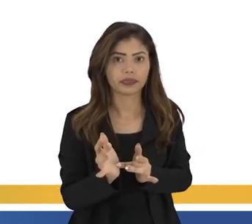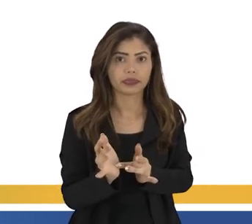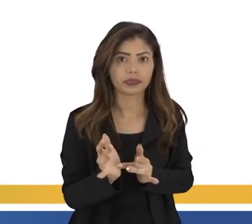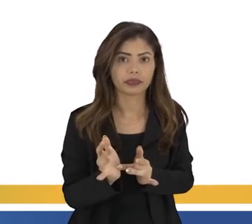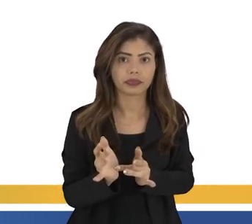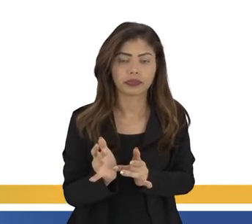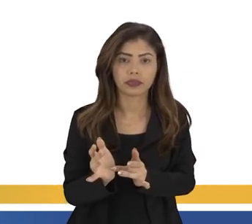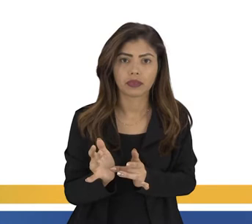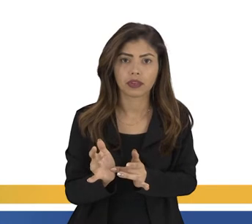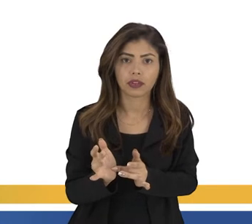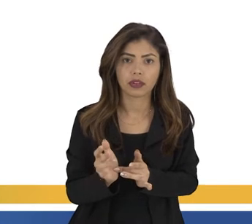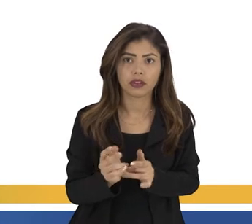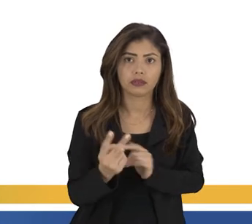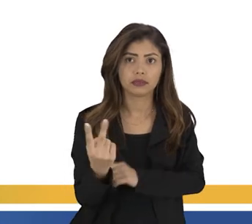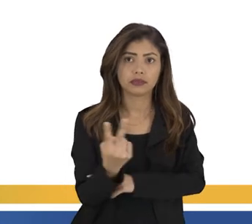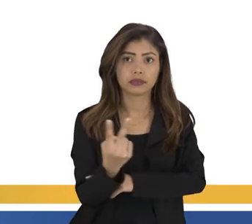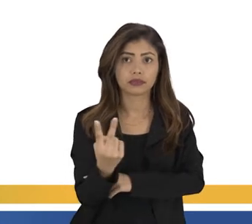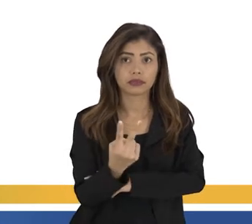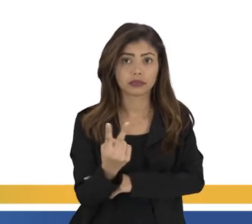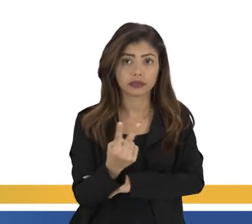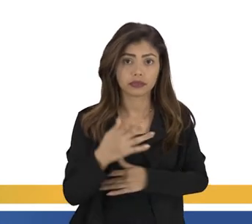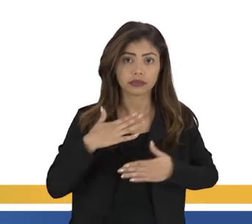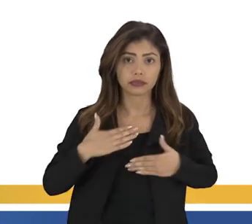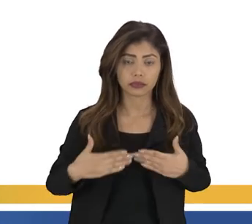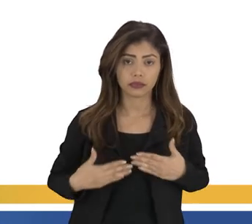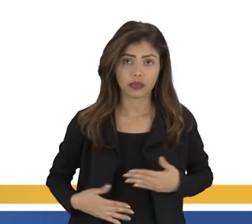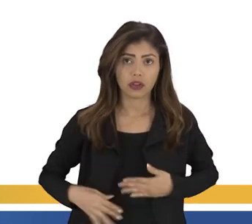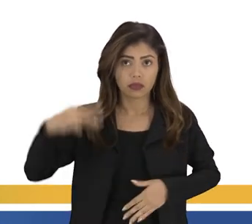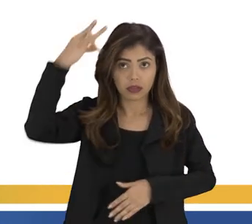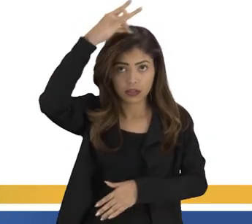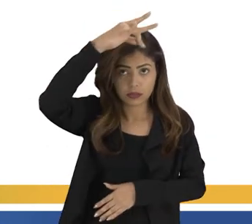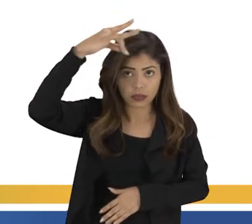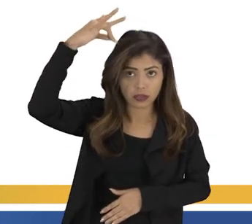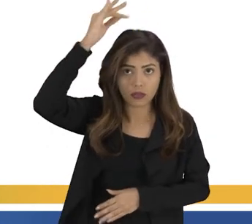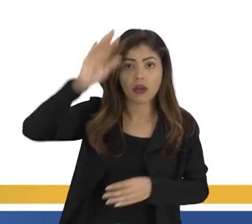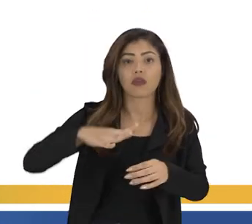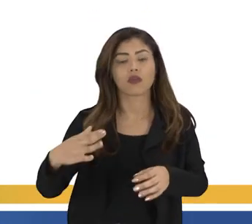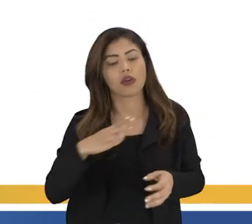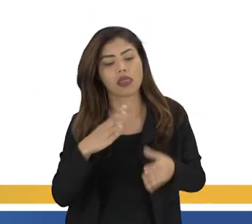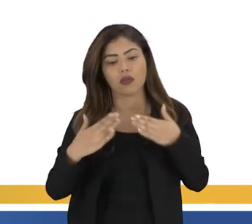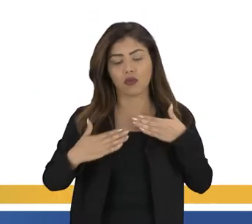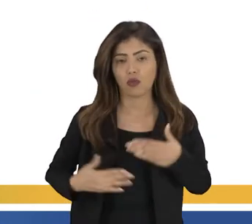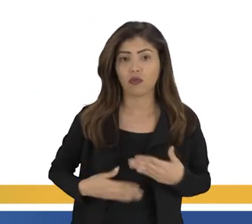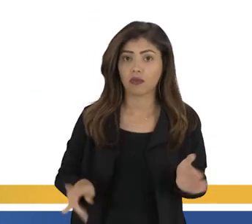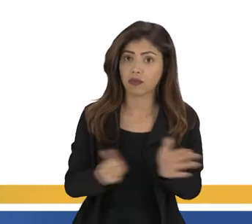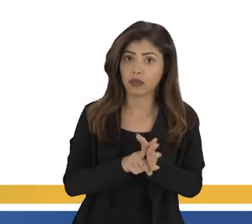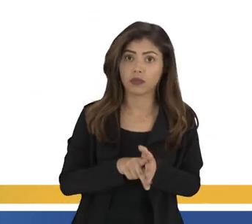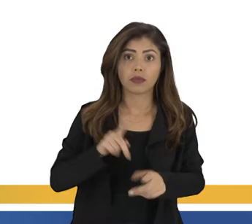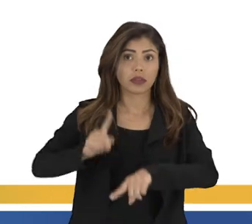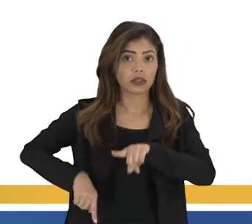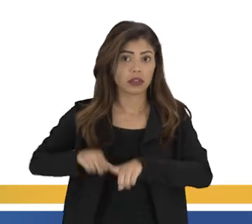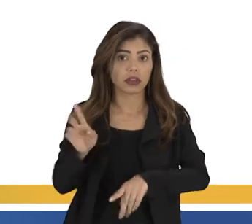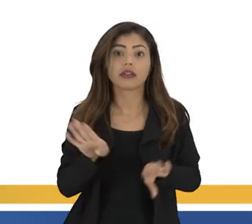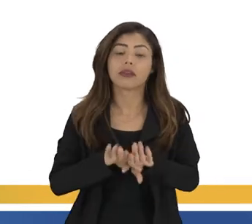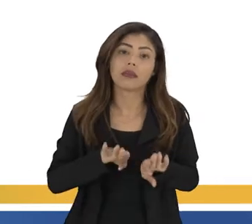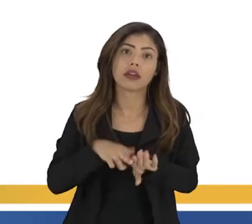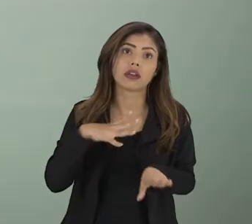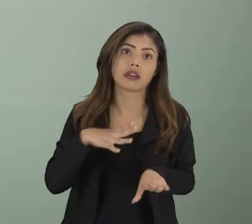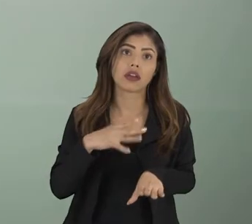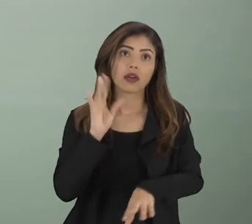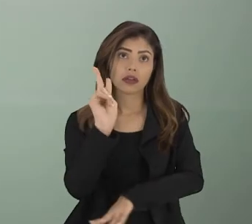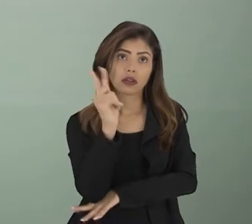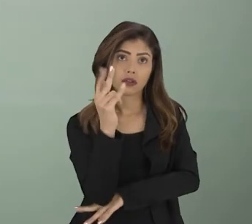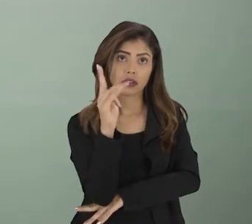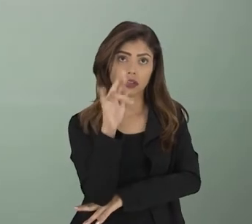teve esses dois essas duas dois corpos né tanto espiritual quanto o material isso para os bizantinos eram